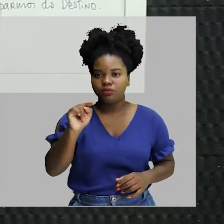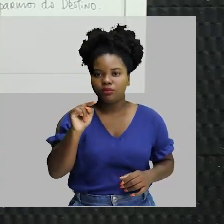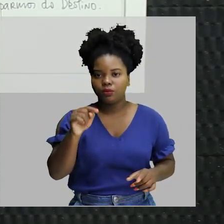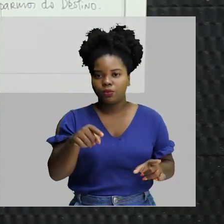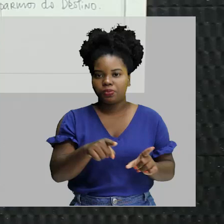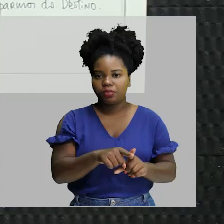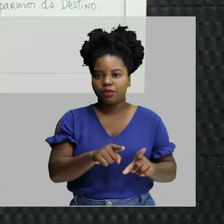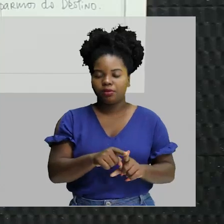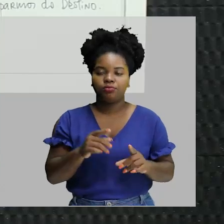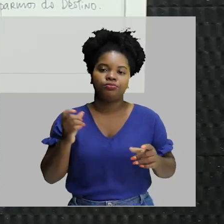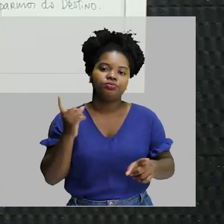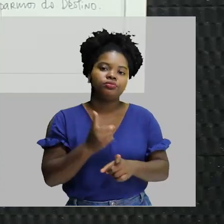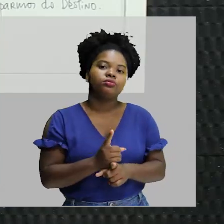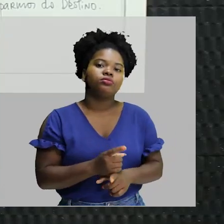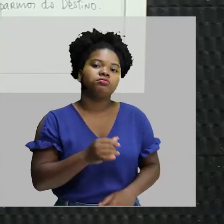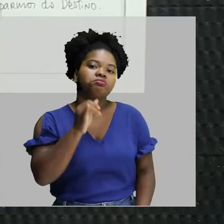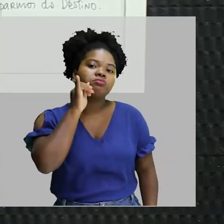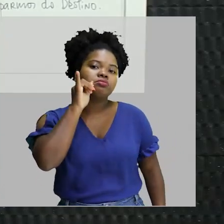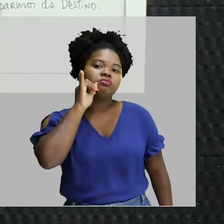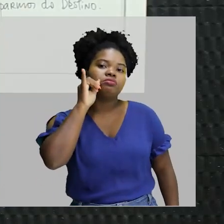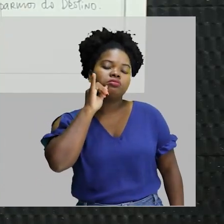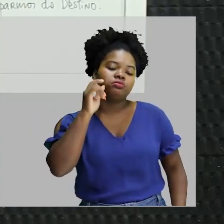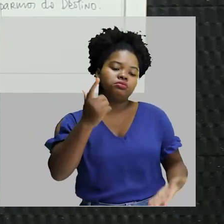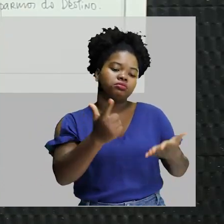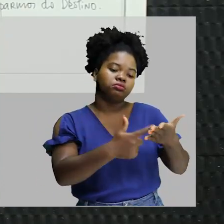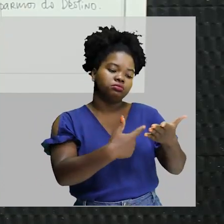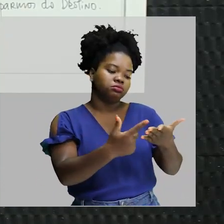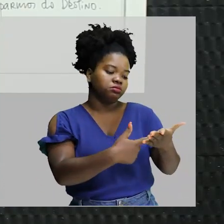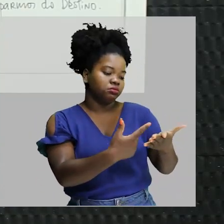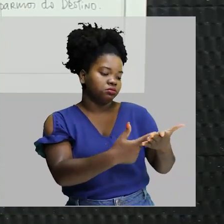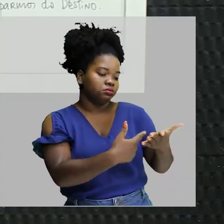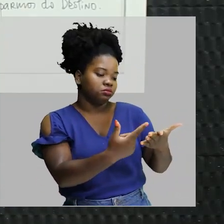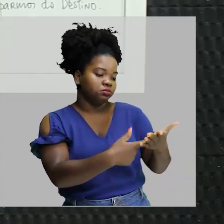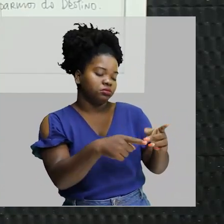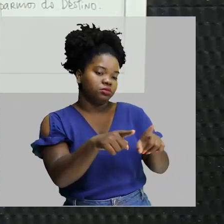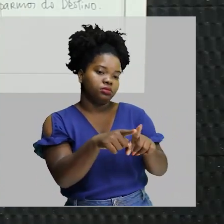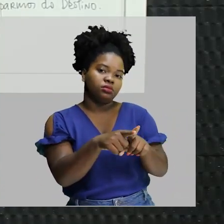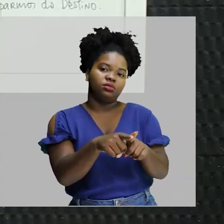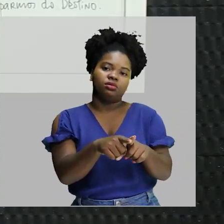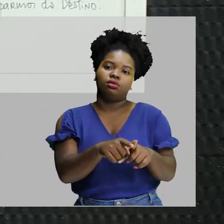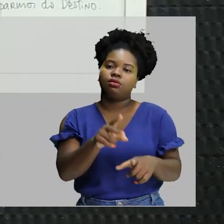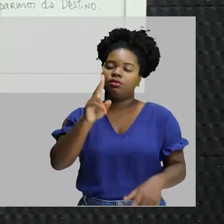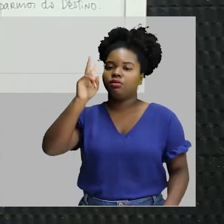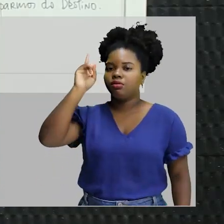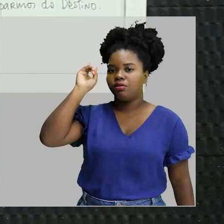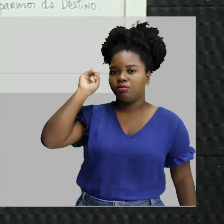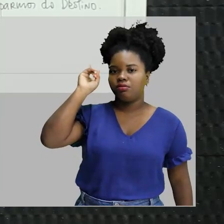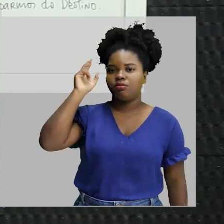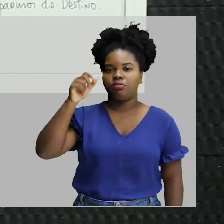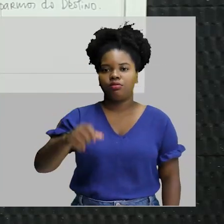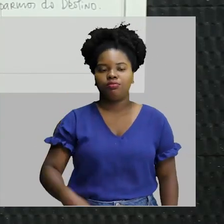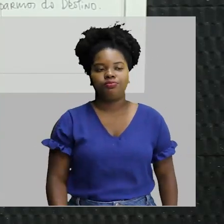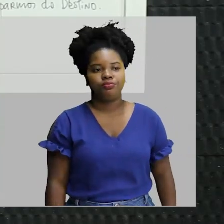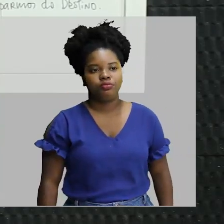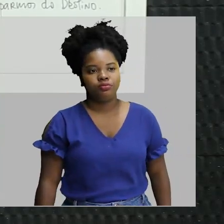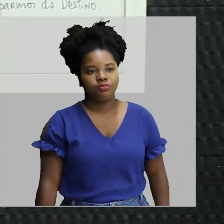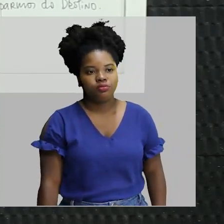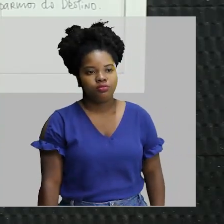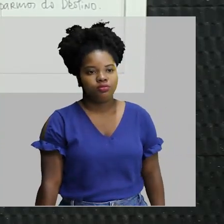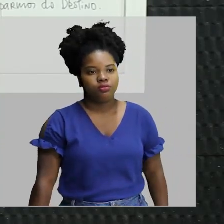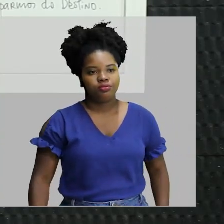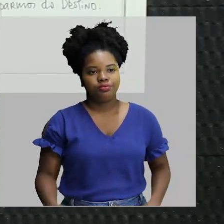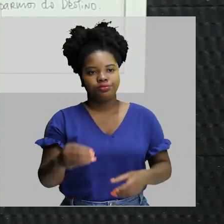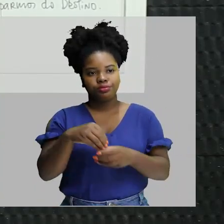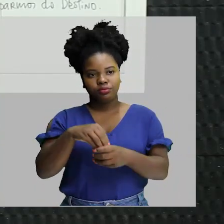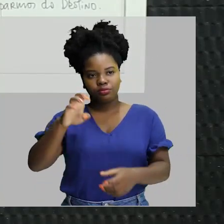encontrar, por exemplo, em muitos livros, em muitas provas de vestibulares, essa condição do determinismo dentro